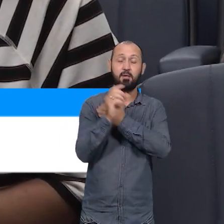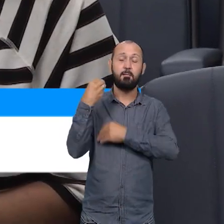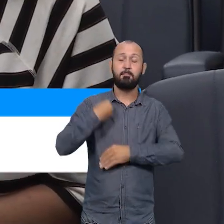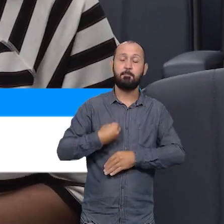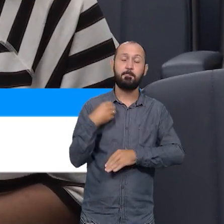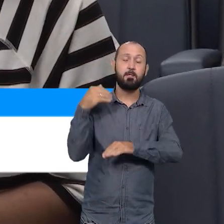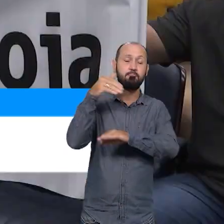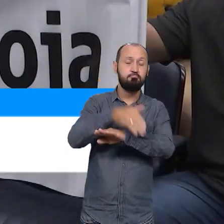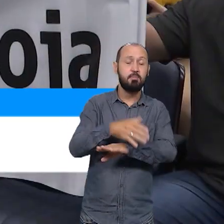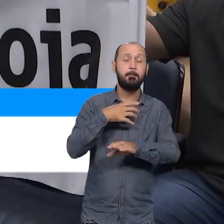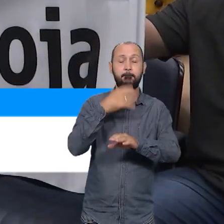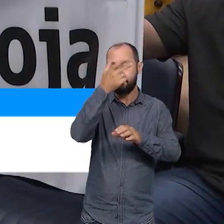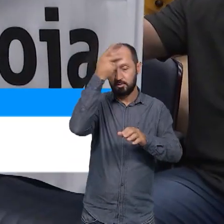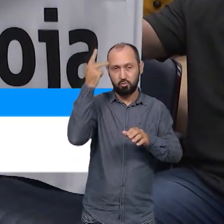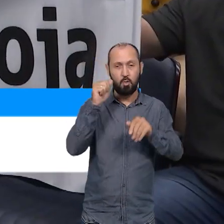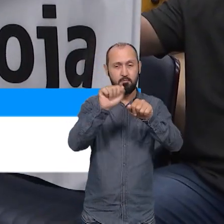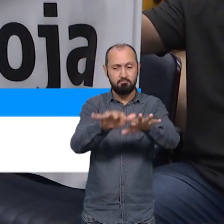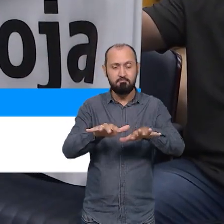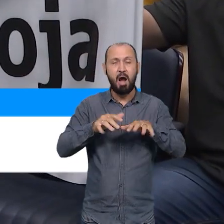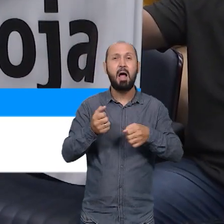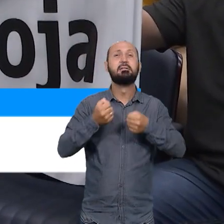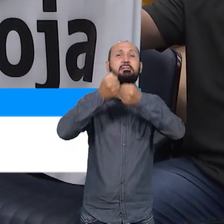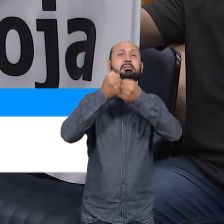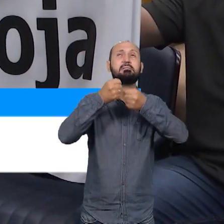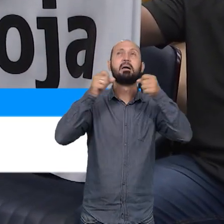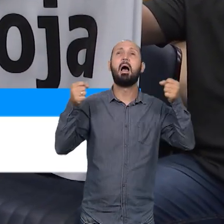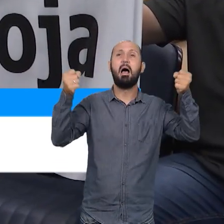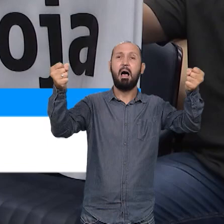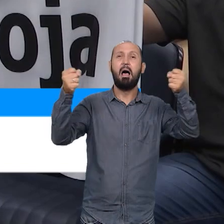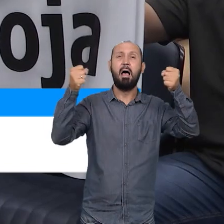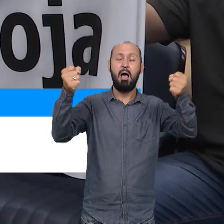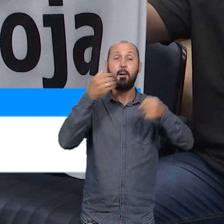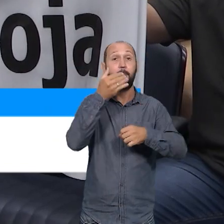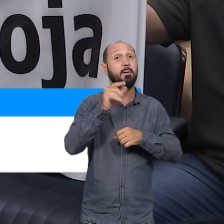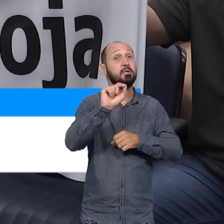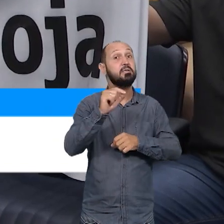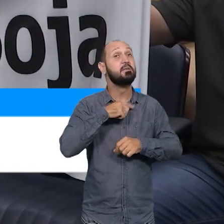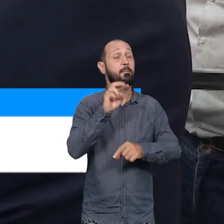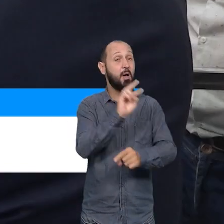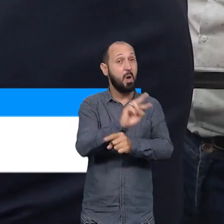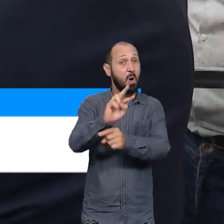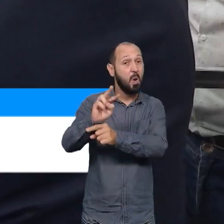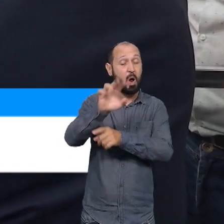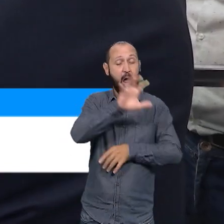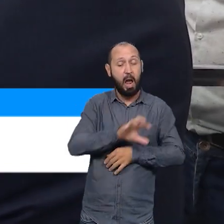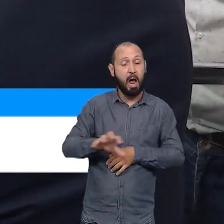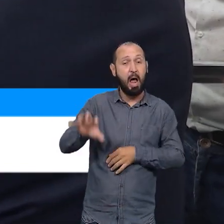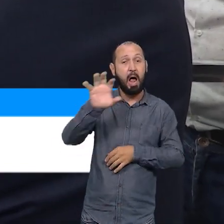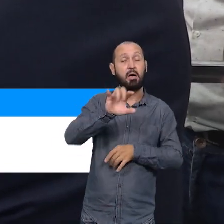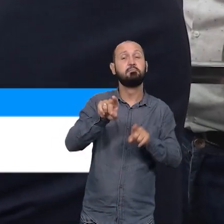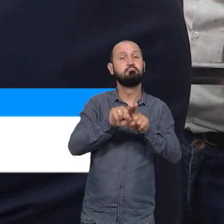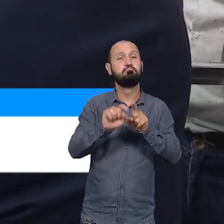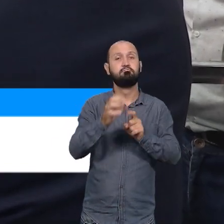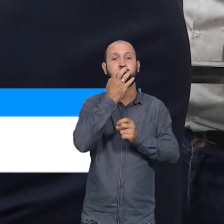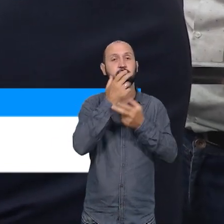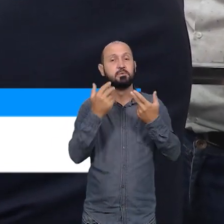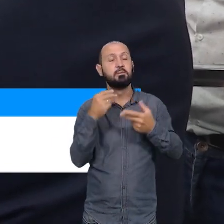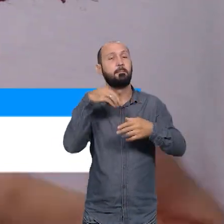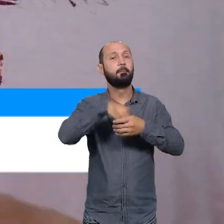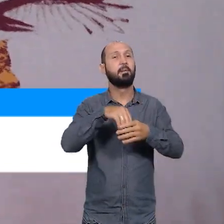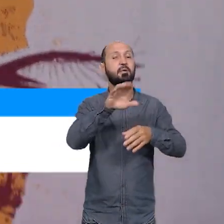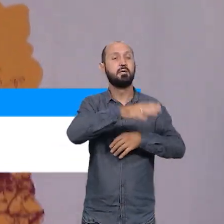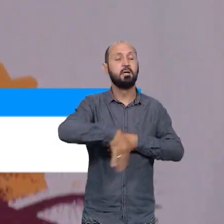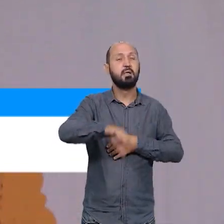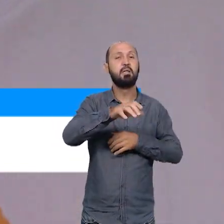sociedade civil compareceram no plenário da Casa de Leis, munidos com cartazes, fazendo apelo pela preservação da região e